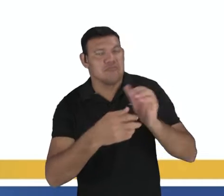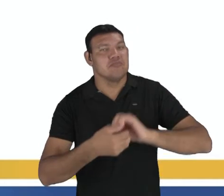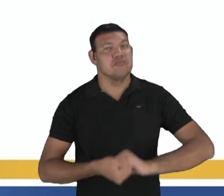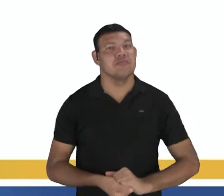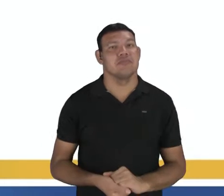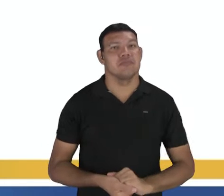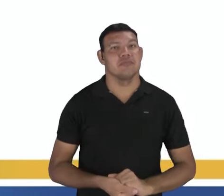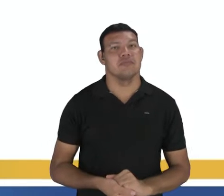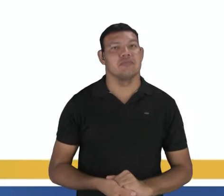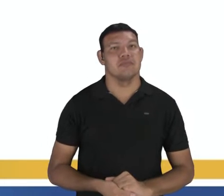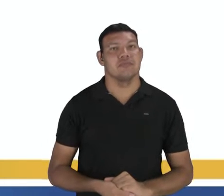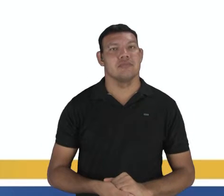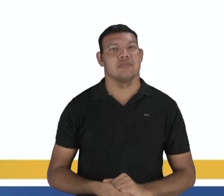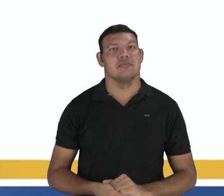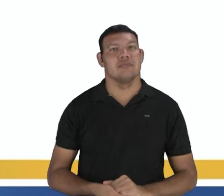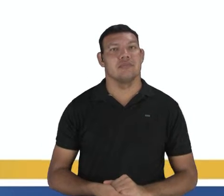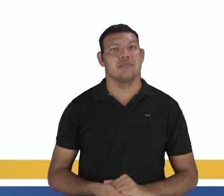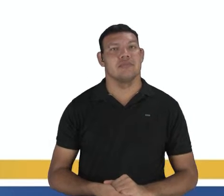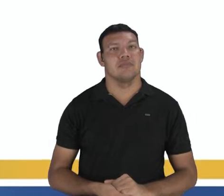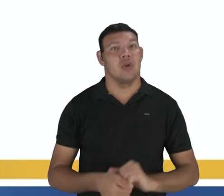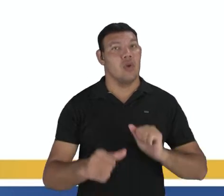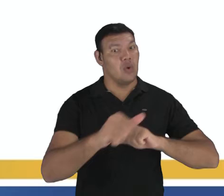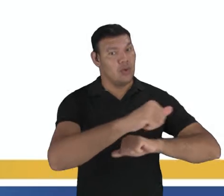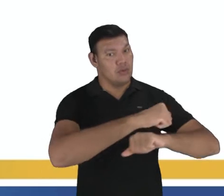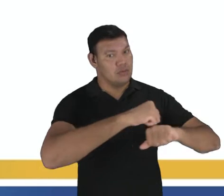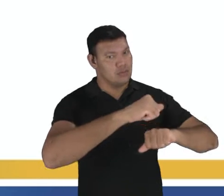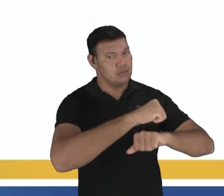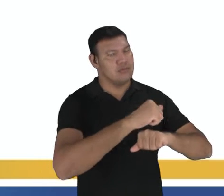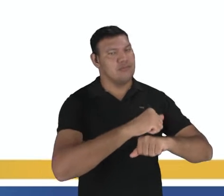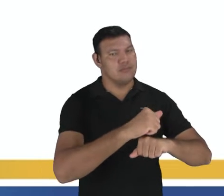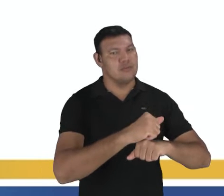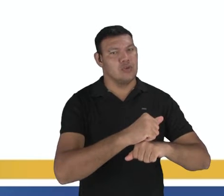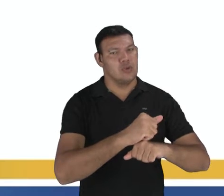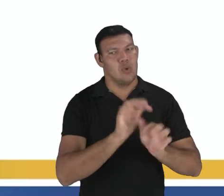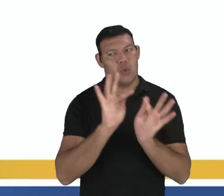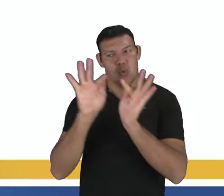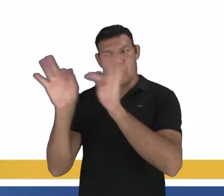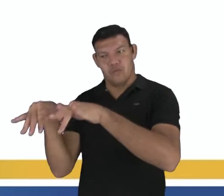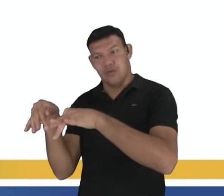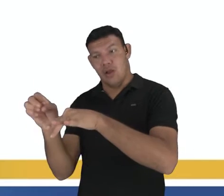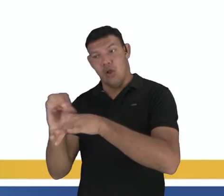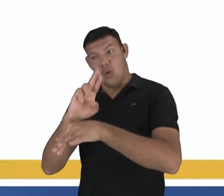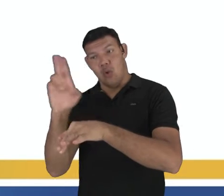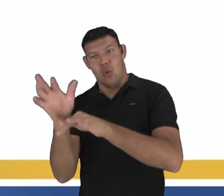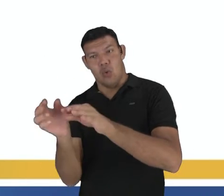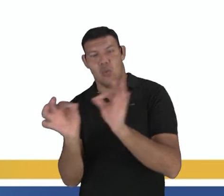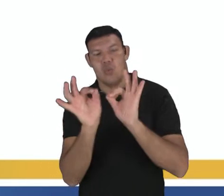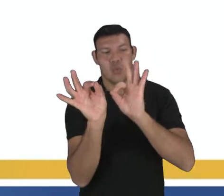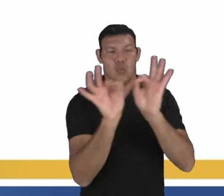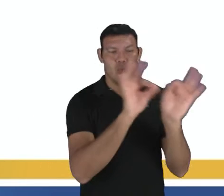E observem também que às vezes o advérbio pode vir no final da frase ou no início.